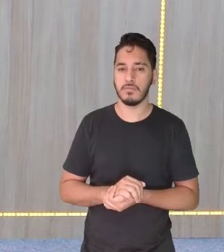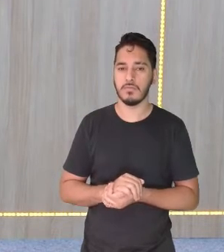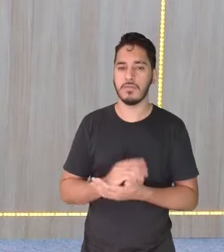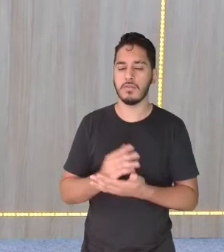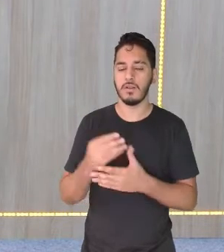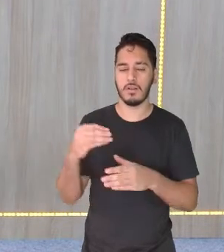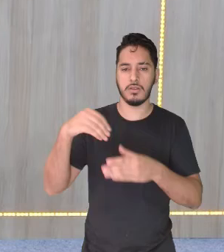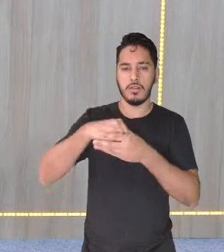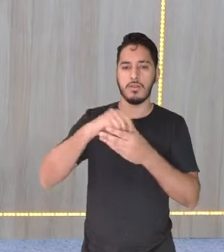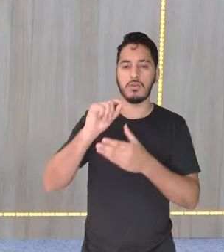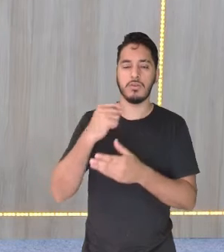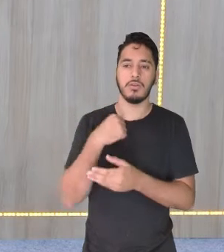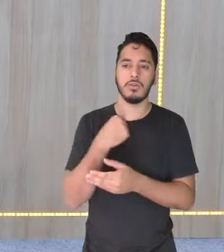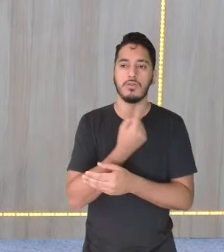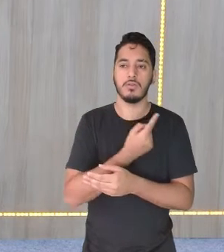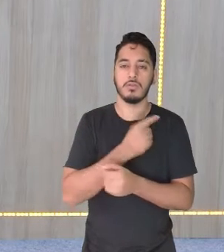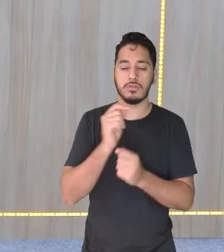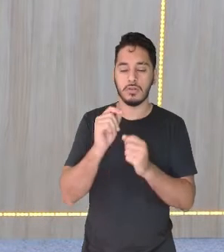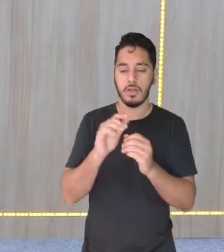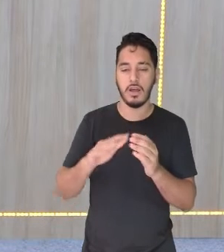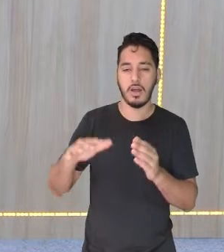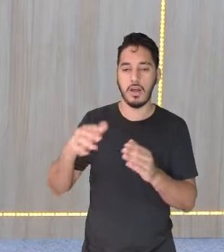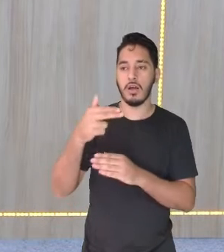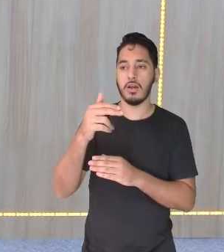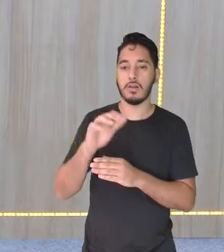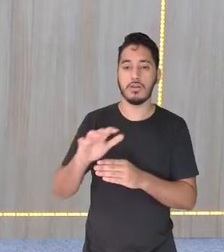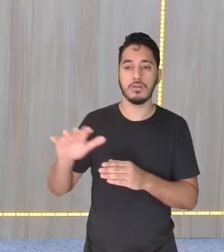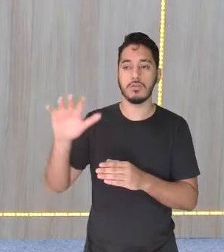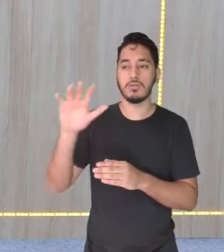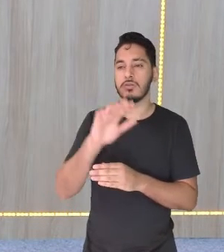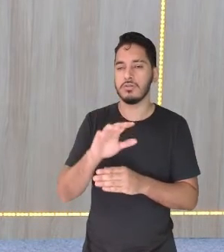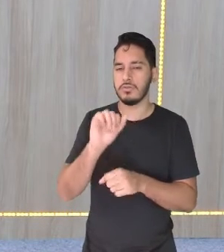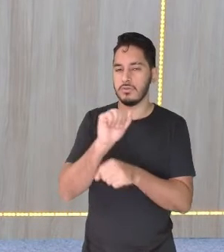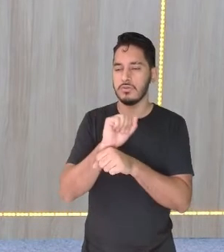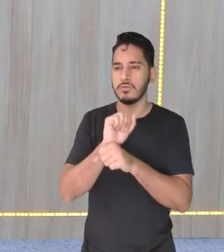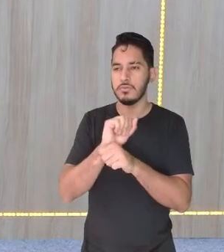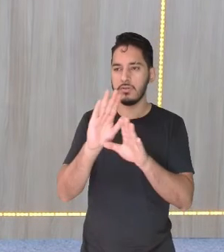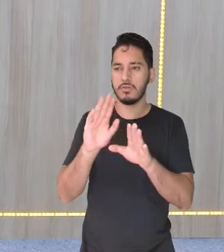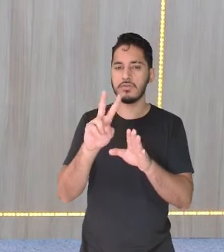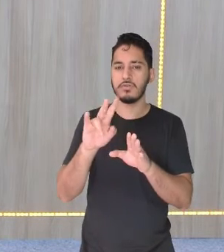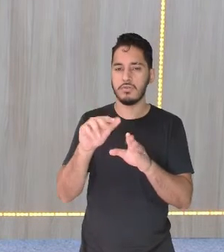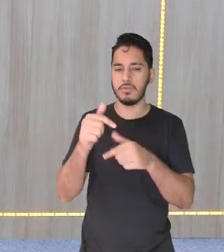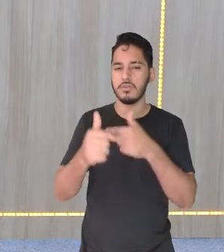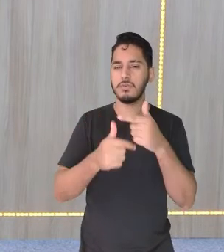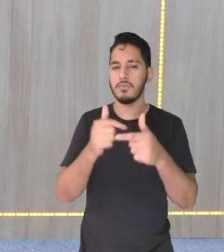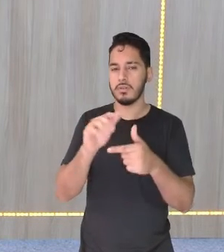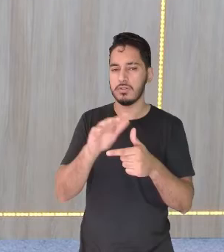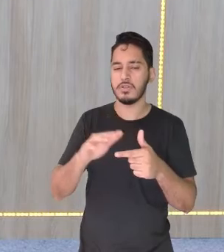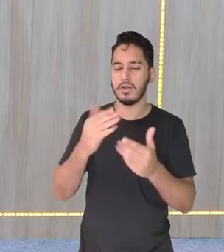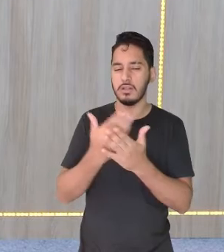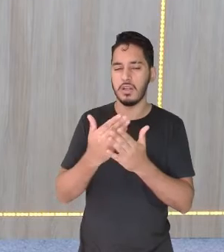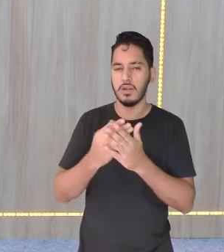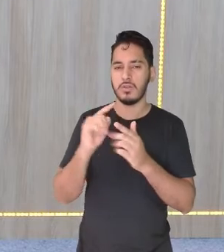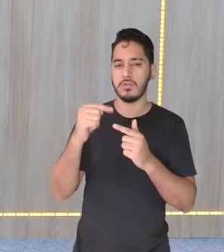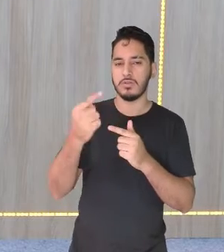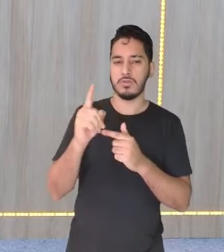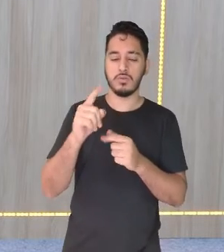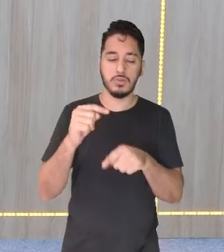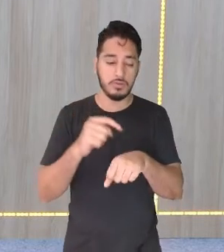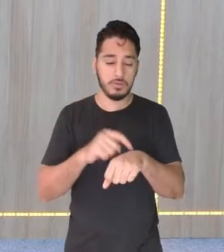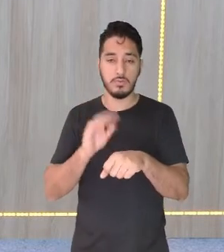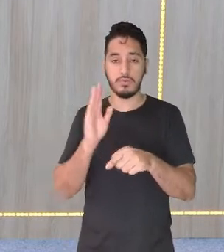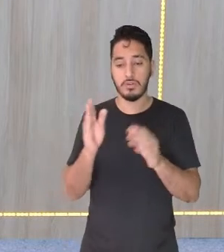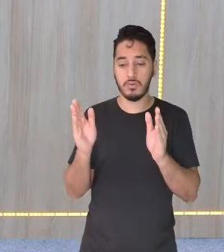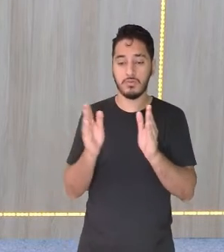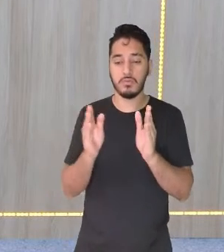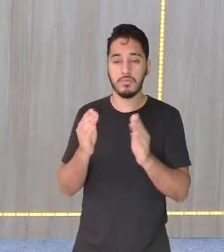Inserida aqui na nossa queridíssima região nordestina, fica aguardando aí. A gente vai trabalhar essa questão aqui nas nossas aulas, o tempo já está